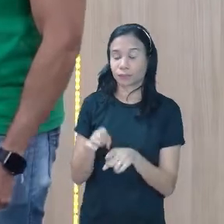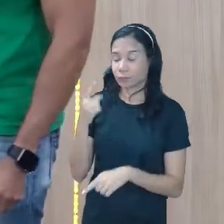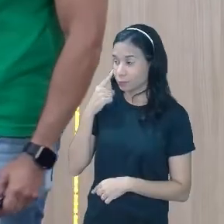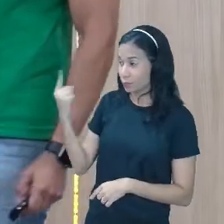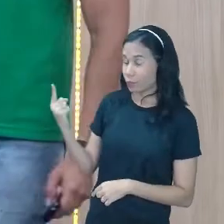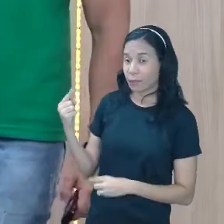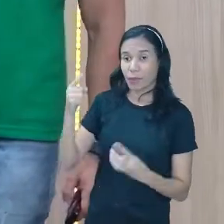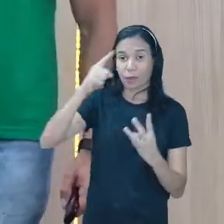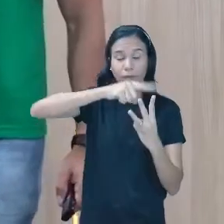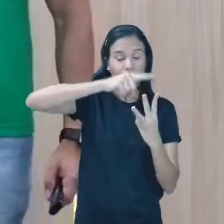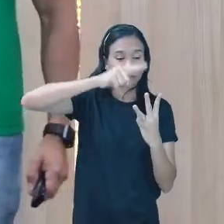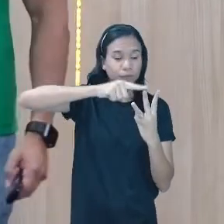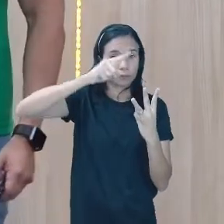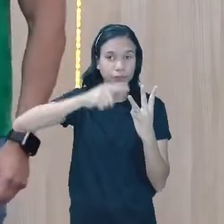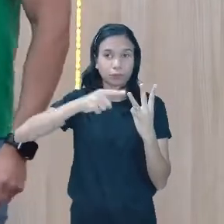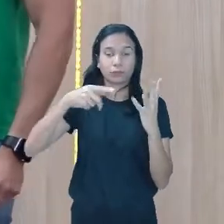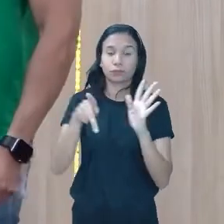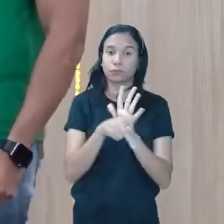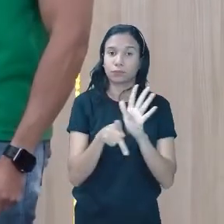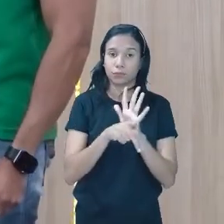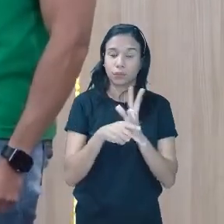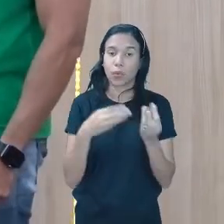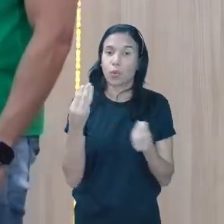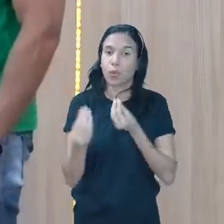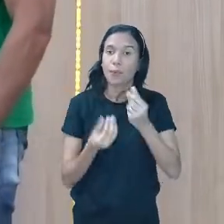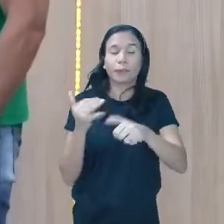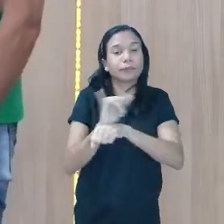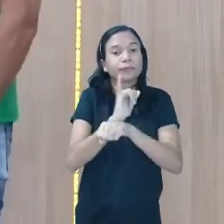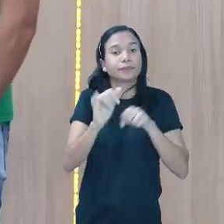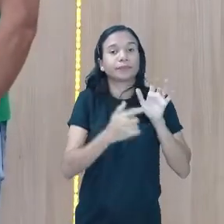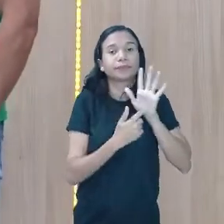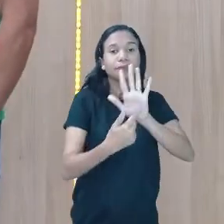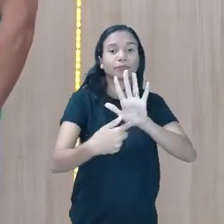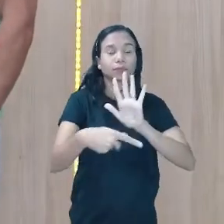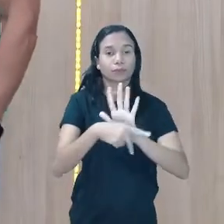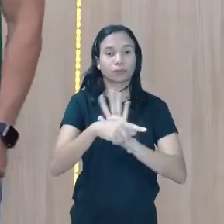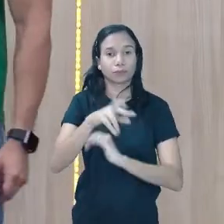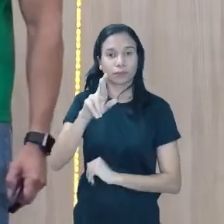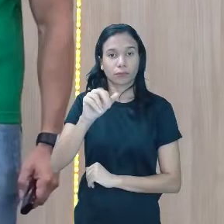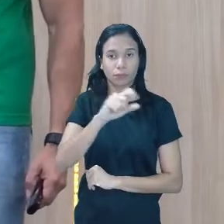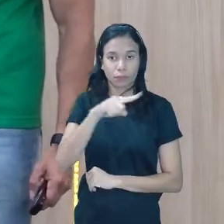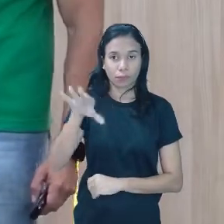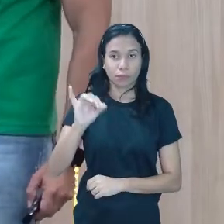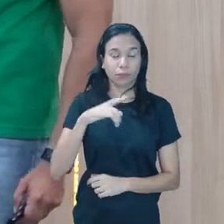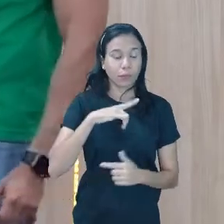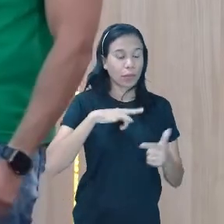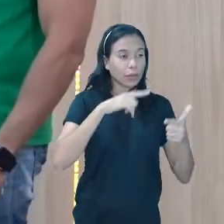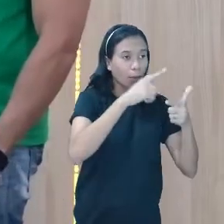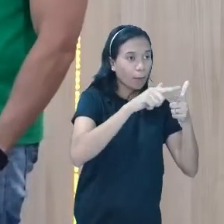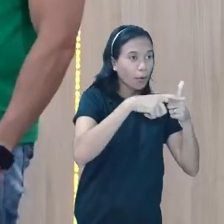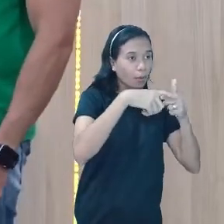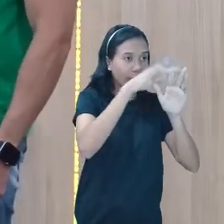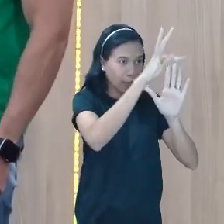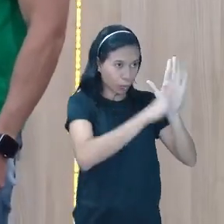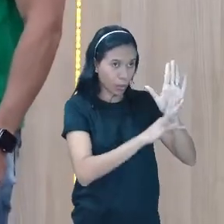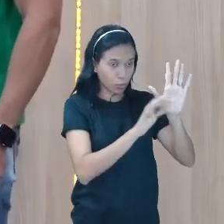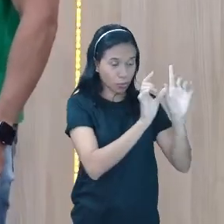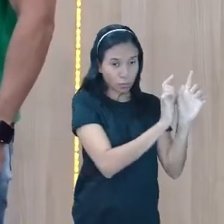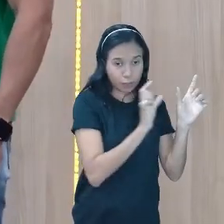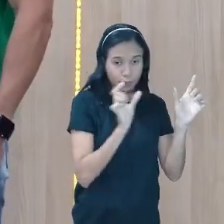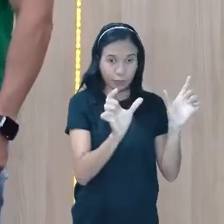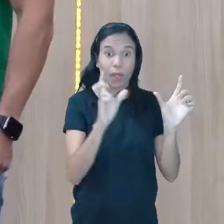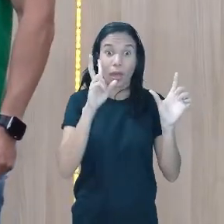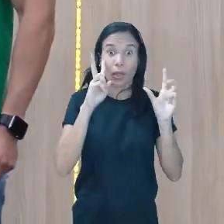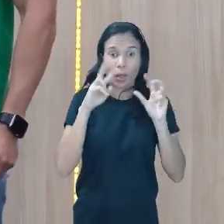as 3 indicações, tá? Dessa ideia aí da razão. Temos o problema, temos a